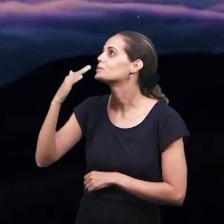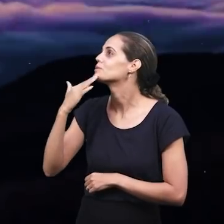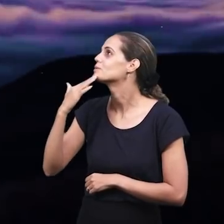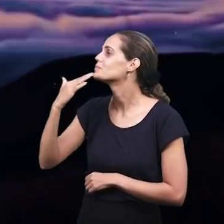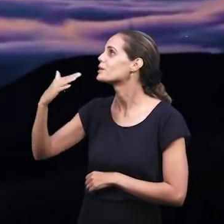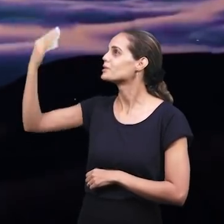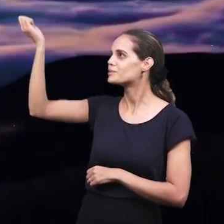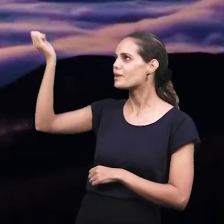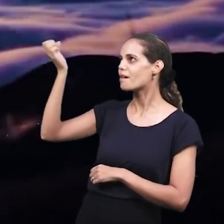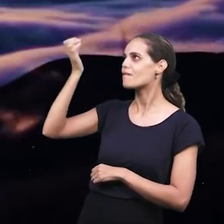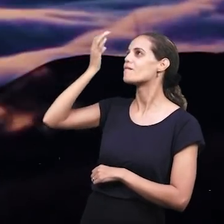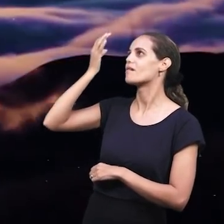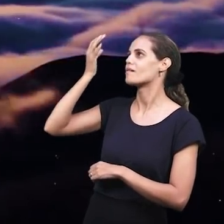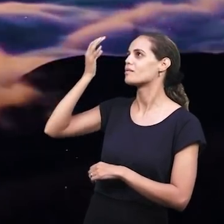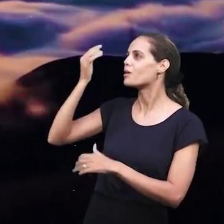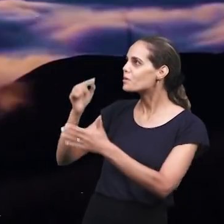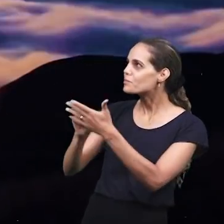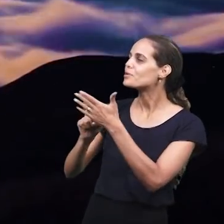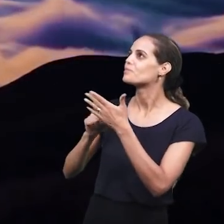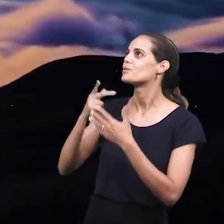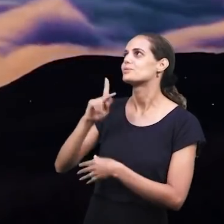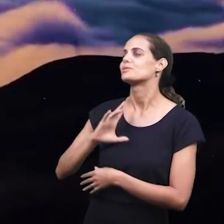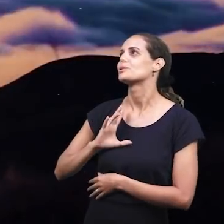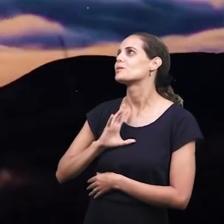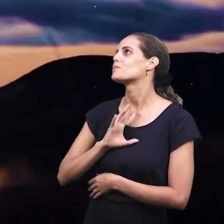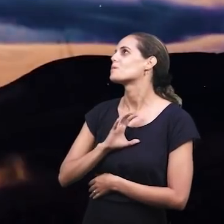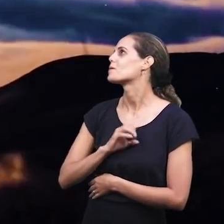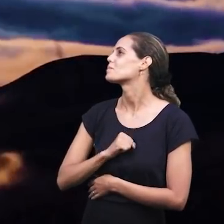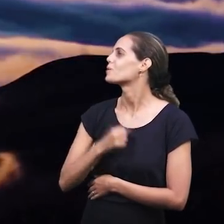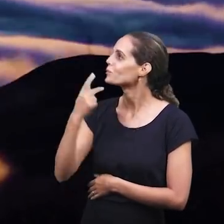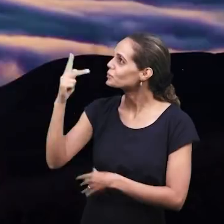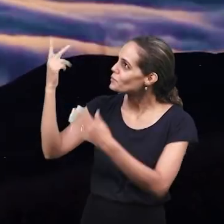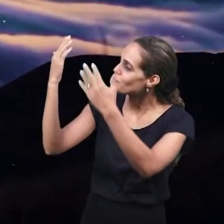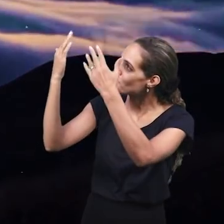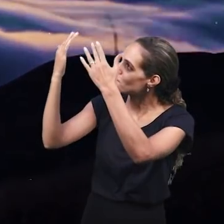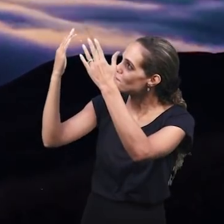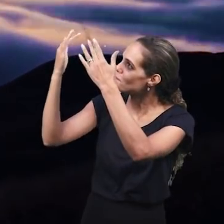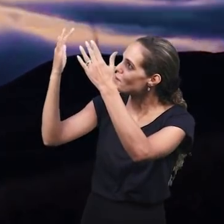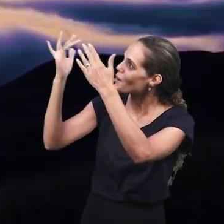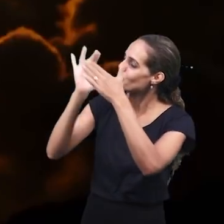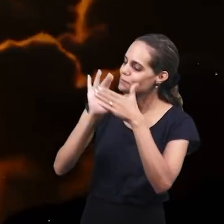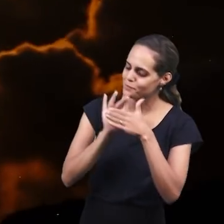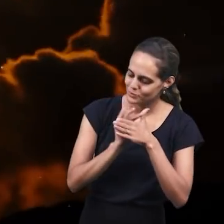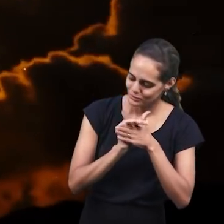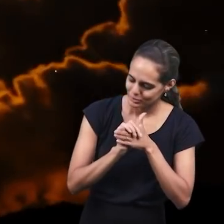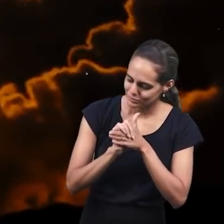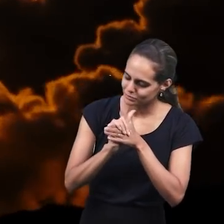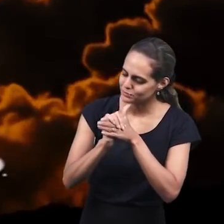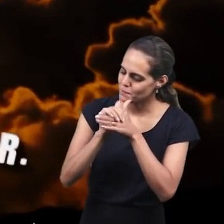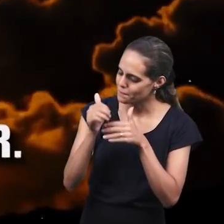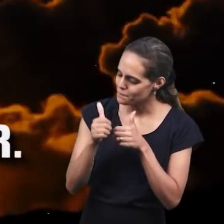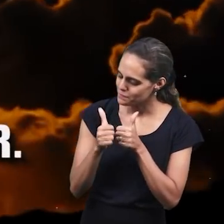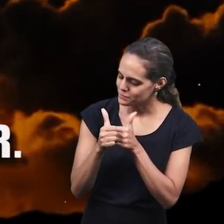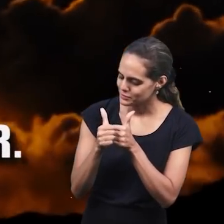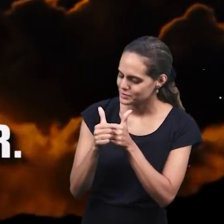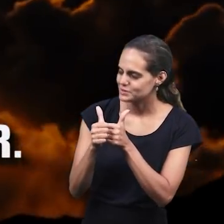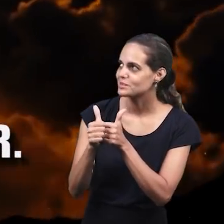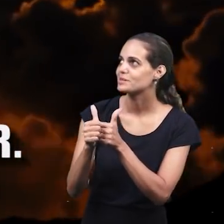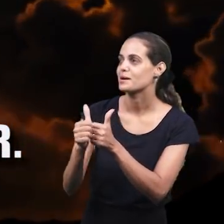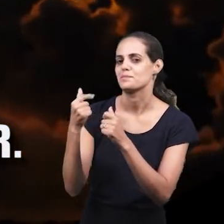Revela-me o teu amor, com tua mão vem me guiar, pois junto